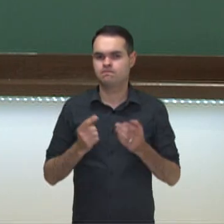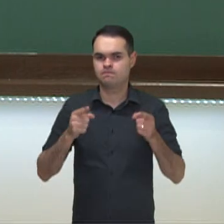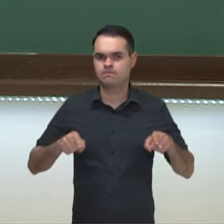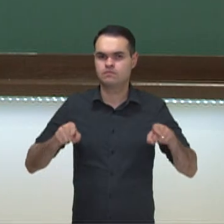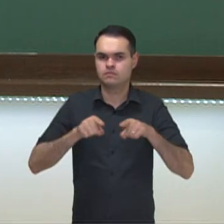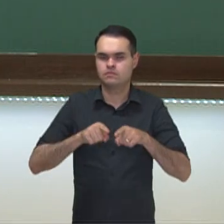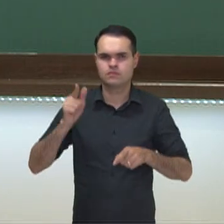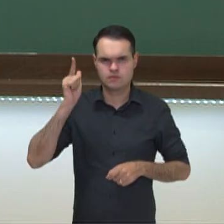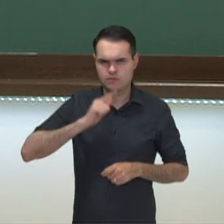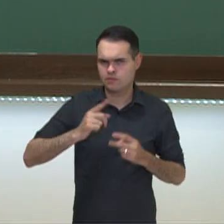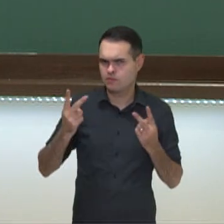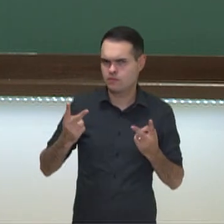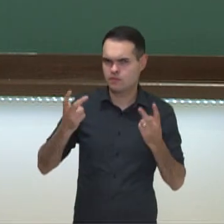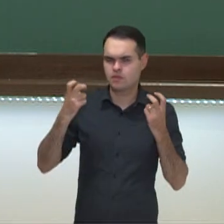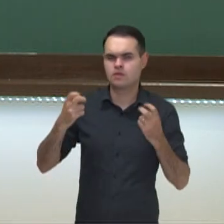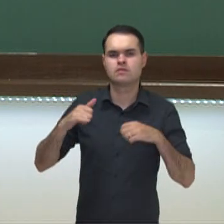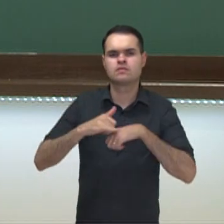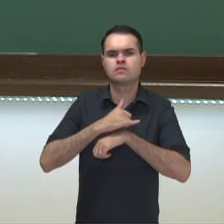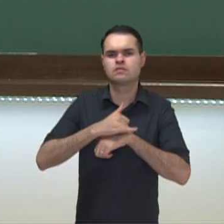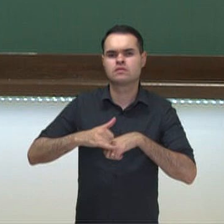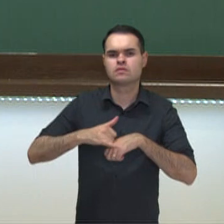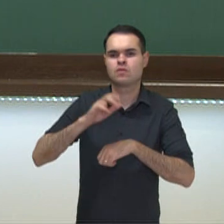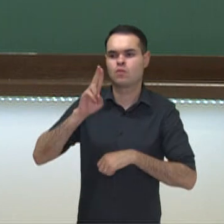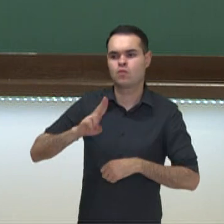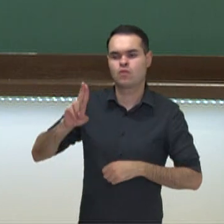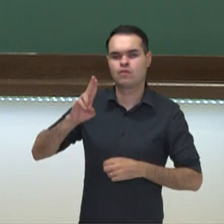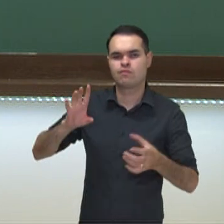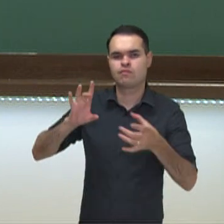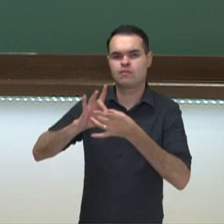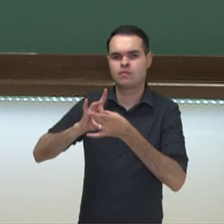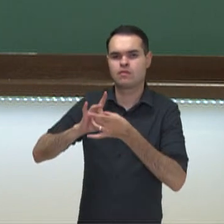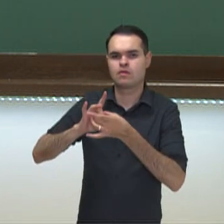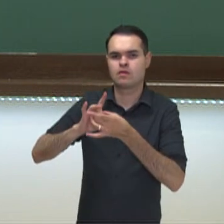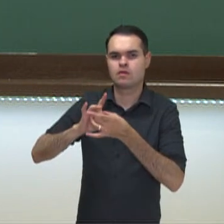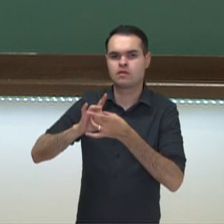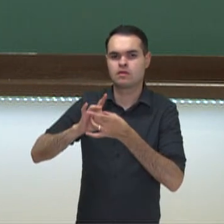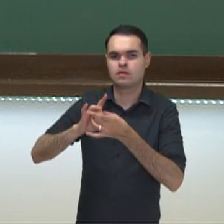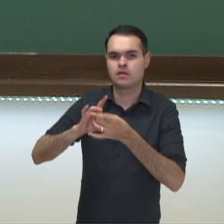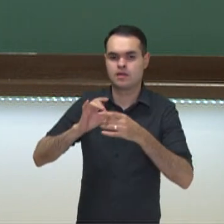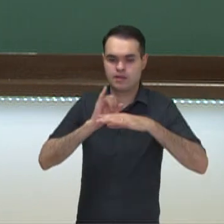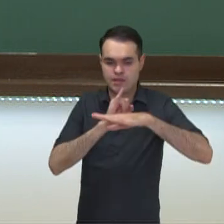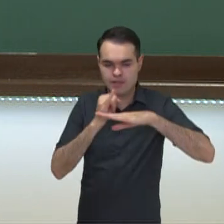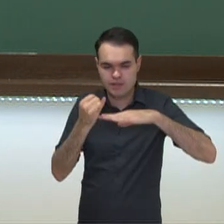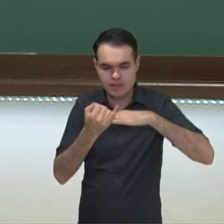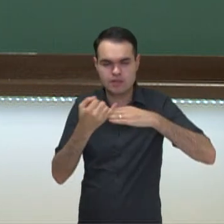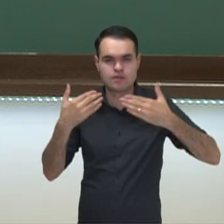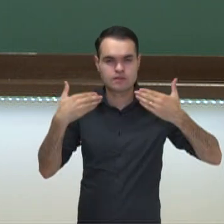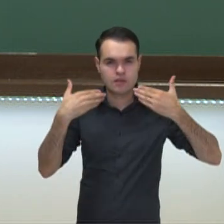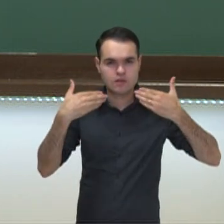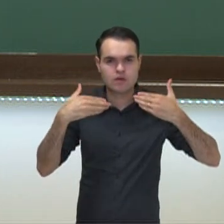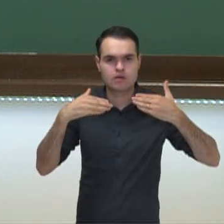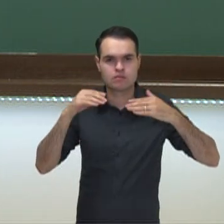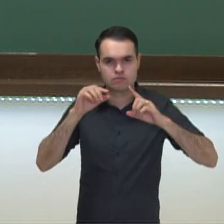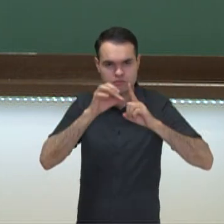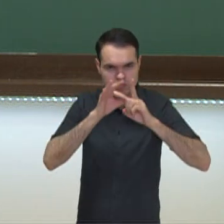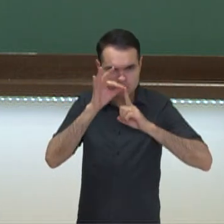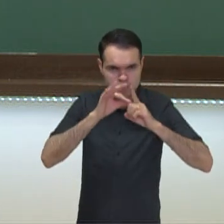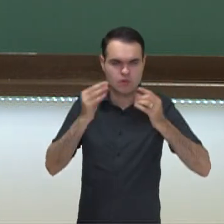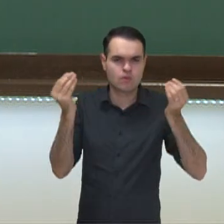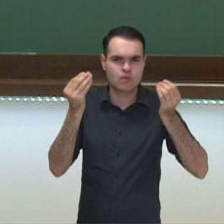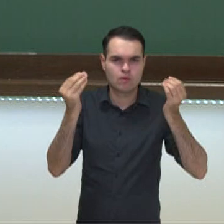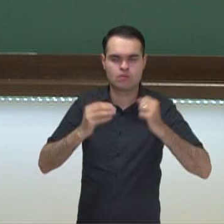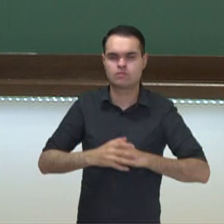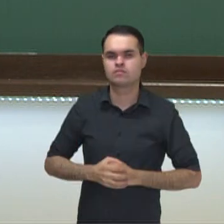Voltamos, conseguiu perceber qual estratégia foi utilizada para falar sobre a ilha de calor, sobre a questão da temperatura?